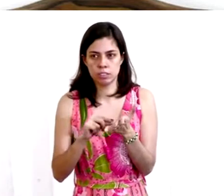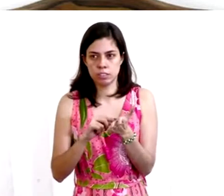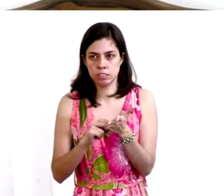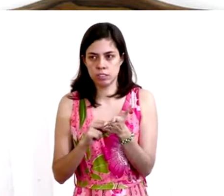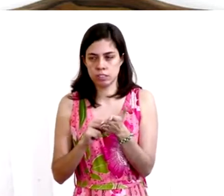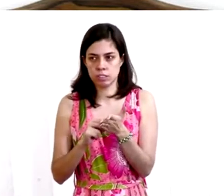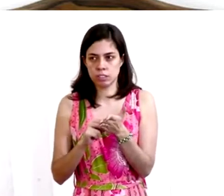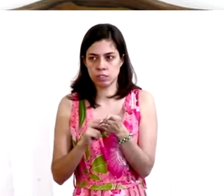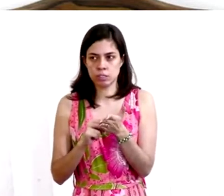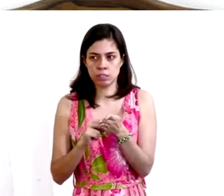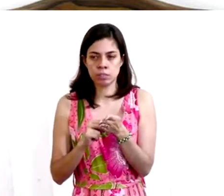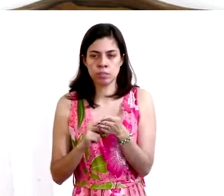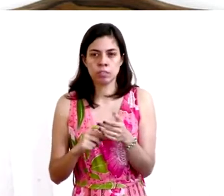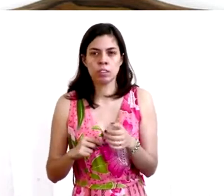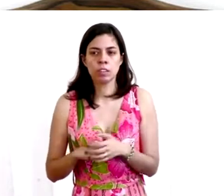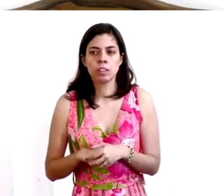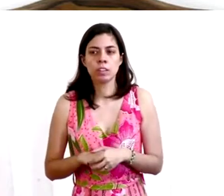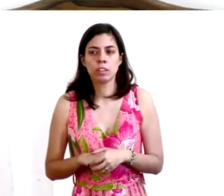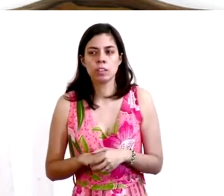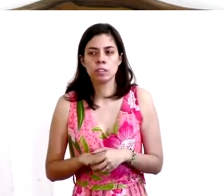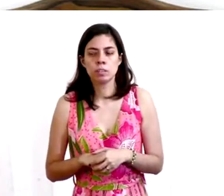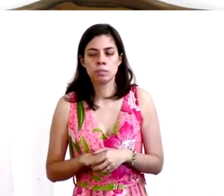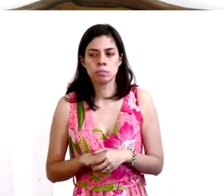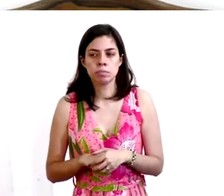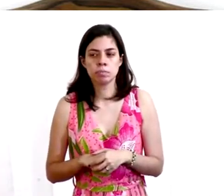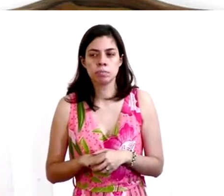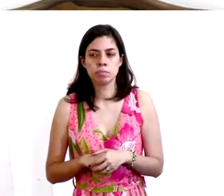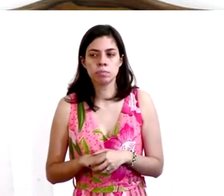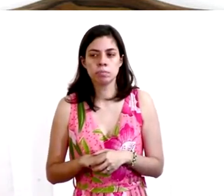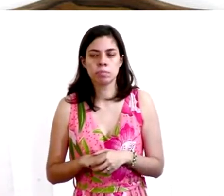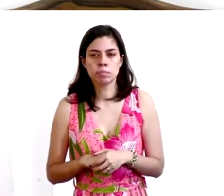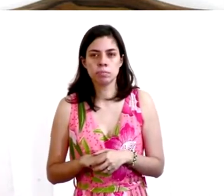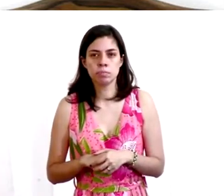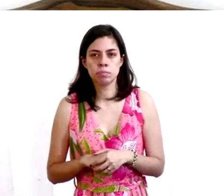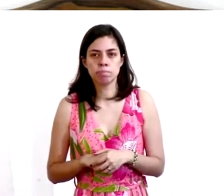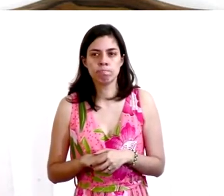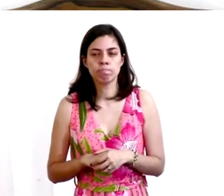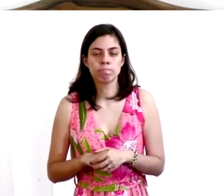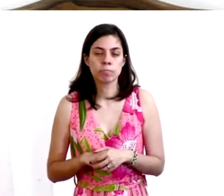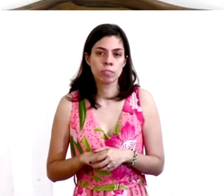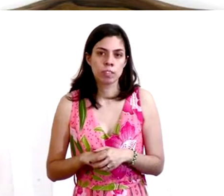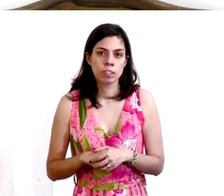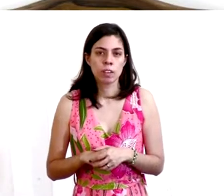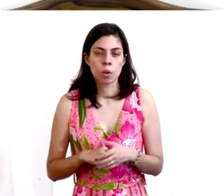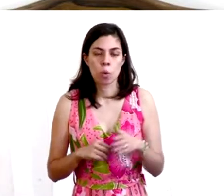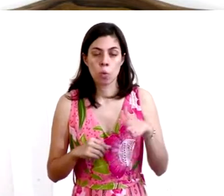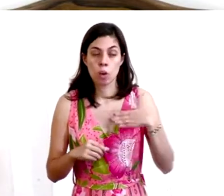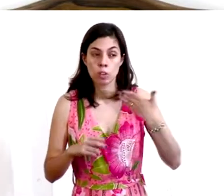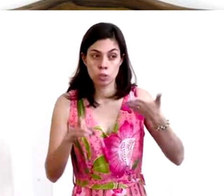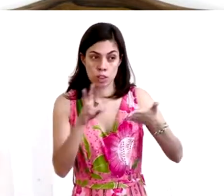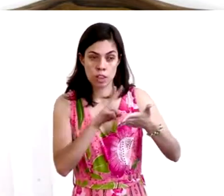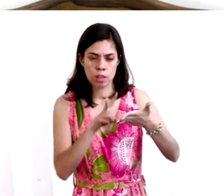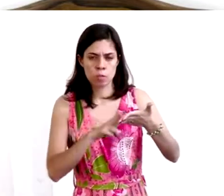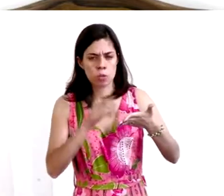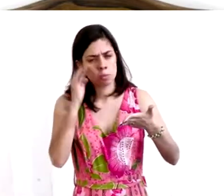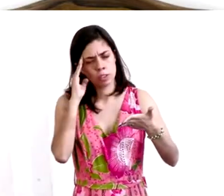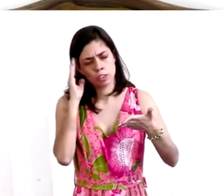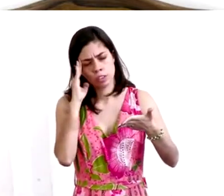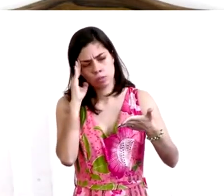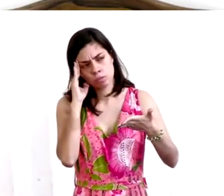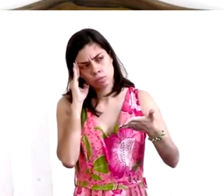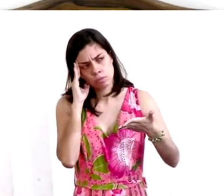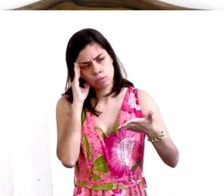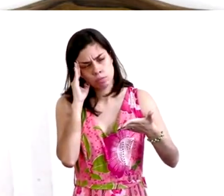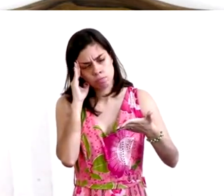defendido teologicamente. É uma passagem de muitas controvérsias, inclusive. Os